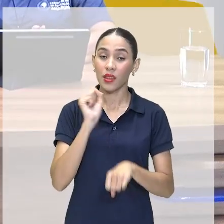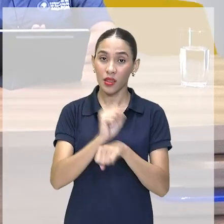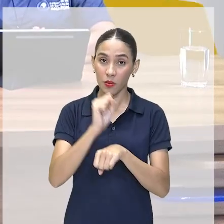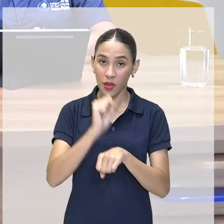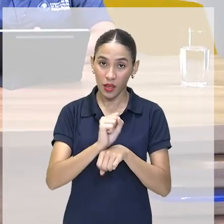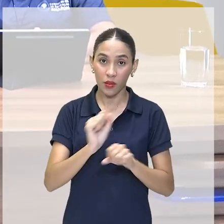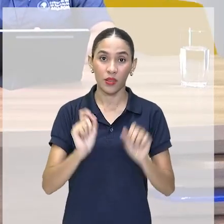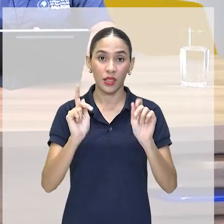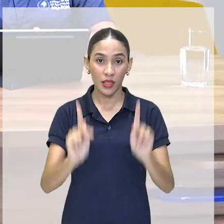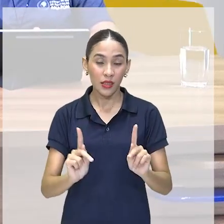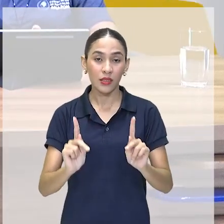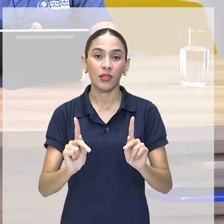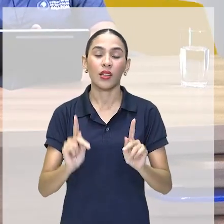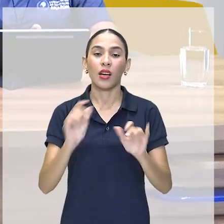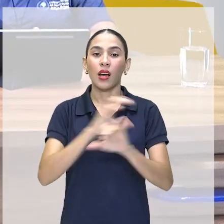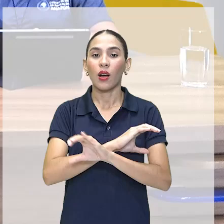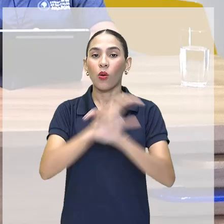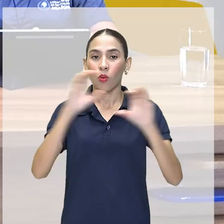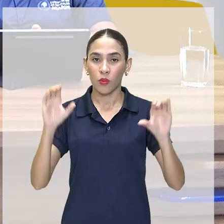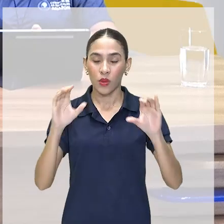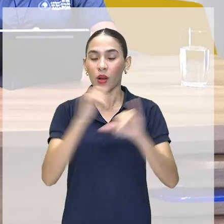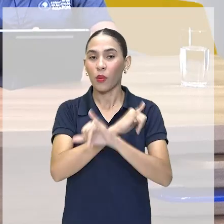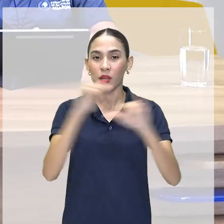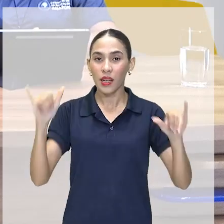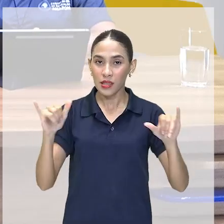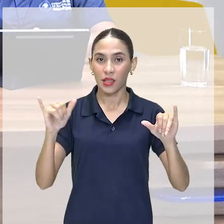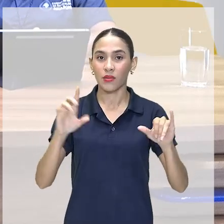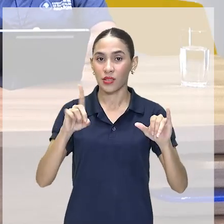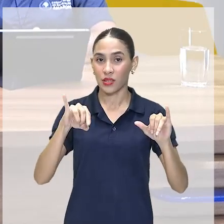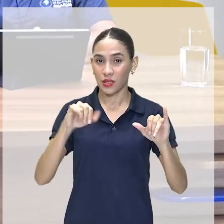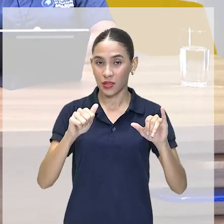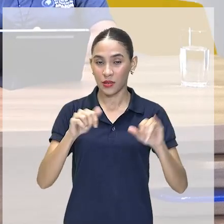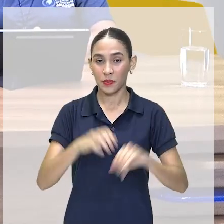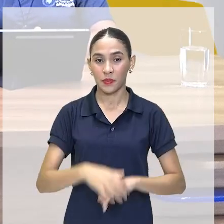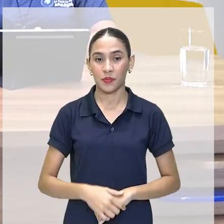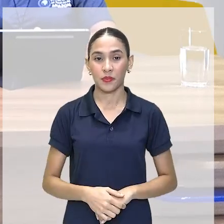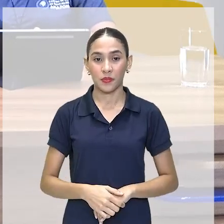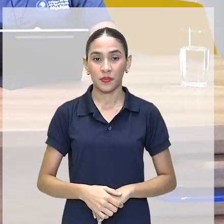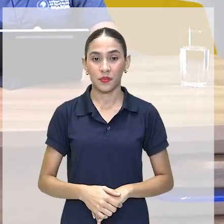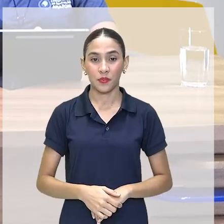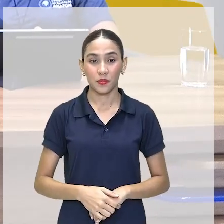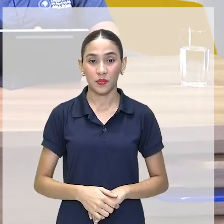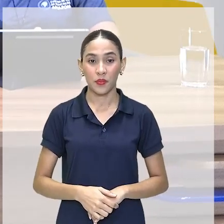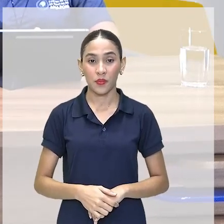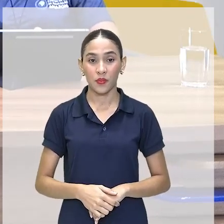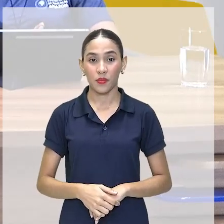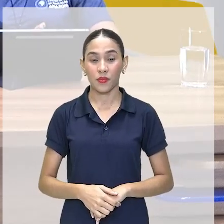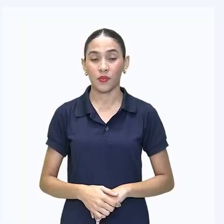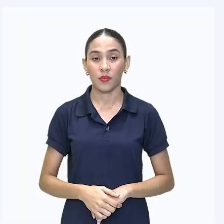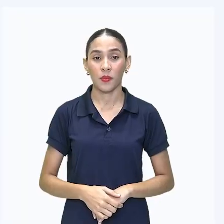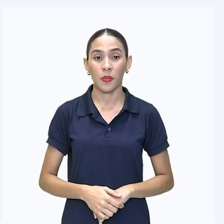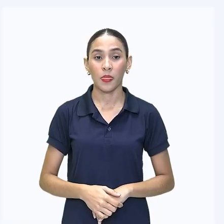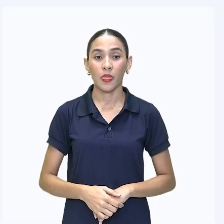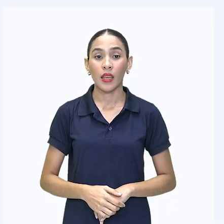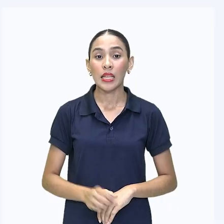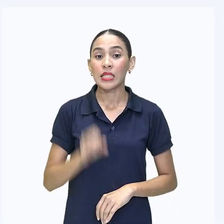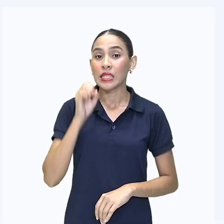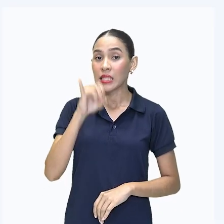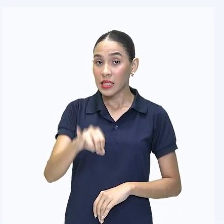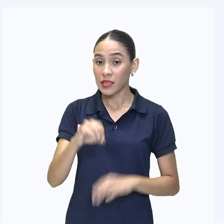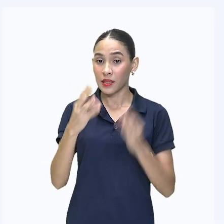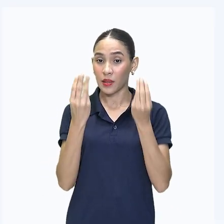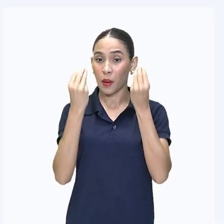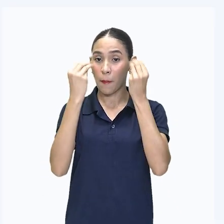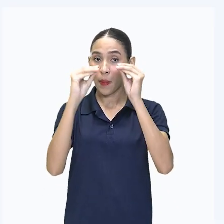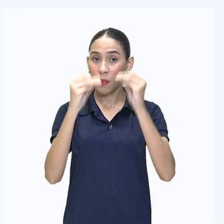vocês aguardarem a nossa comunicação com relação a esses dias, tá bom? Isso, né? E continuando, caso